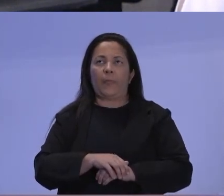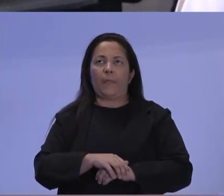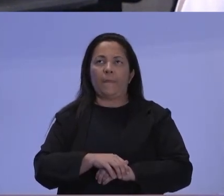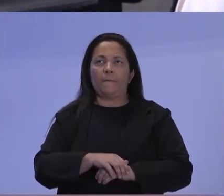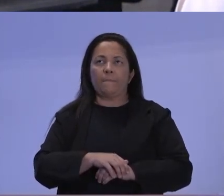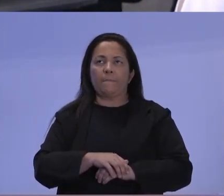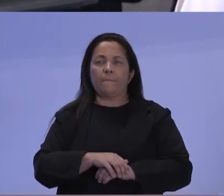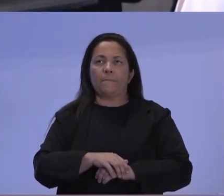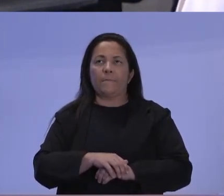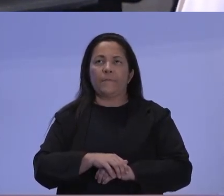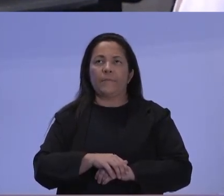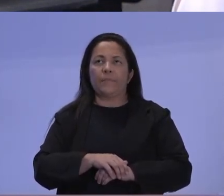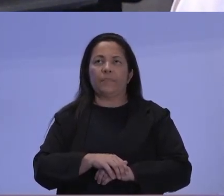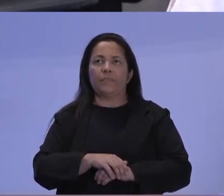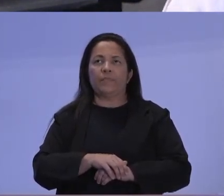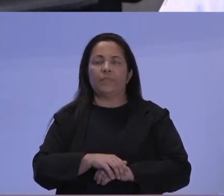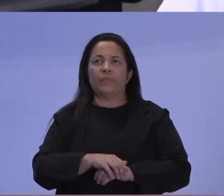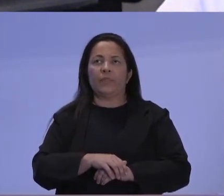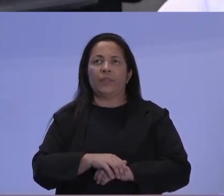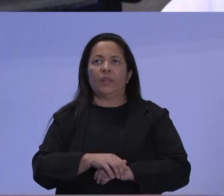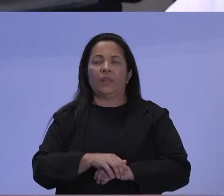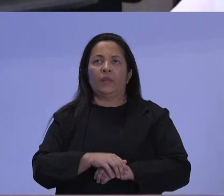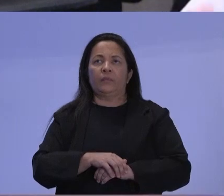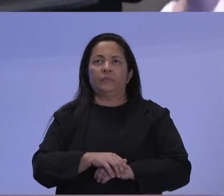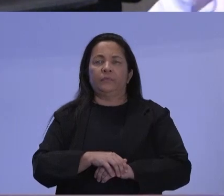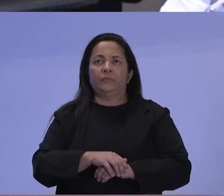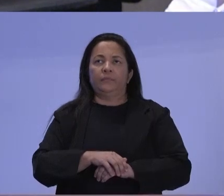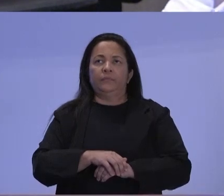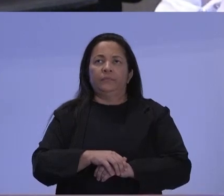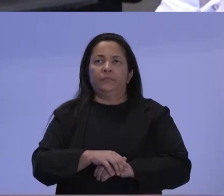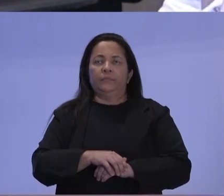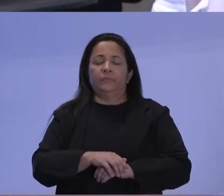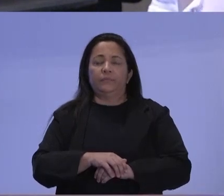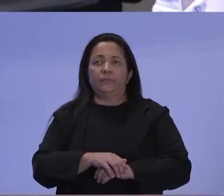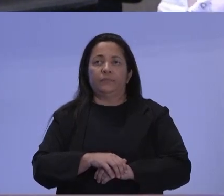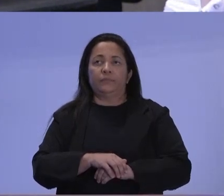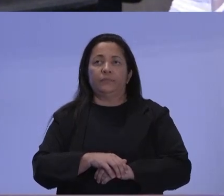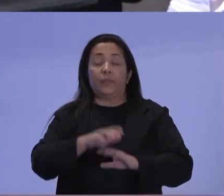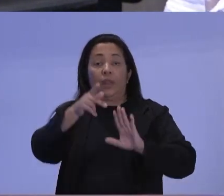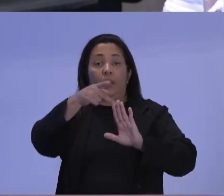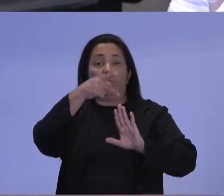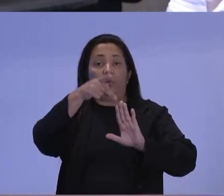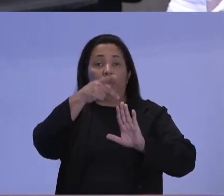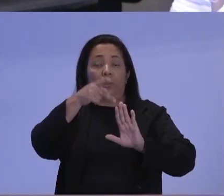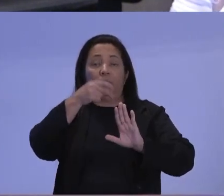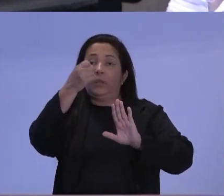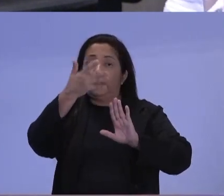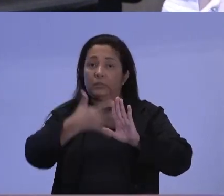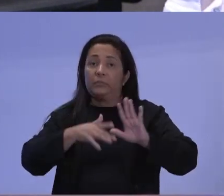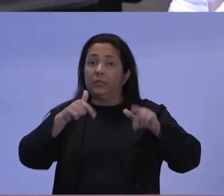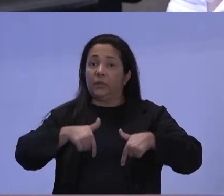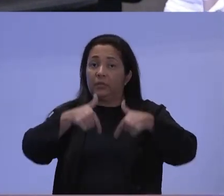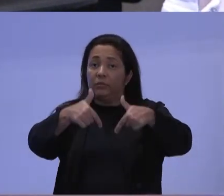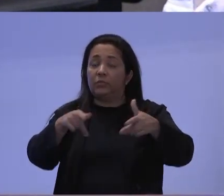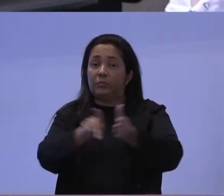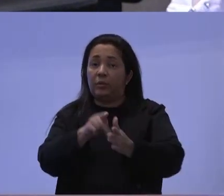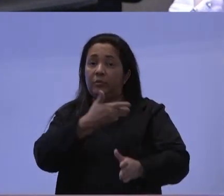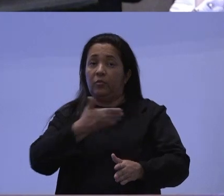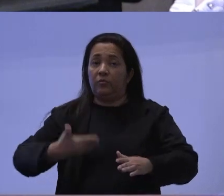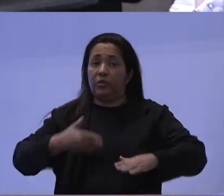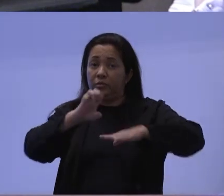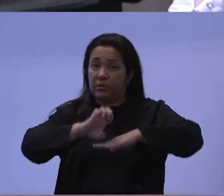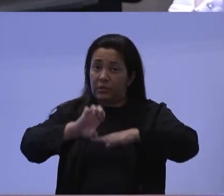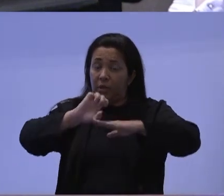ela é descentralizada, ela vai para os estados e municípios, né? E veio para o Distrito Federal